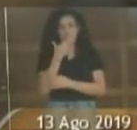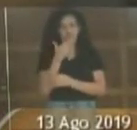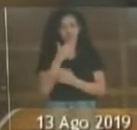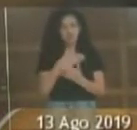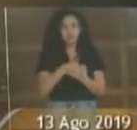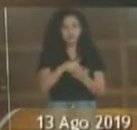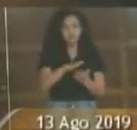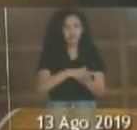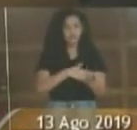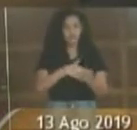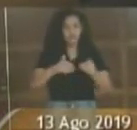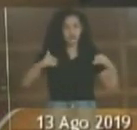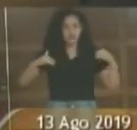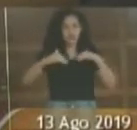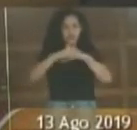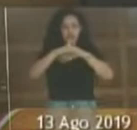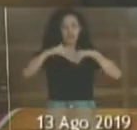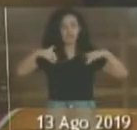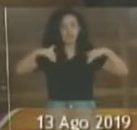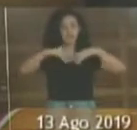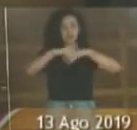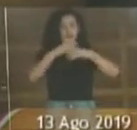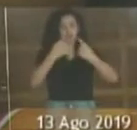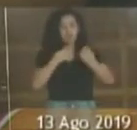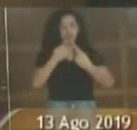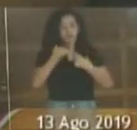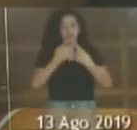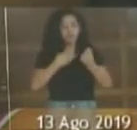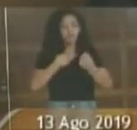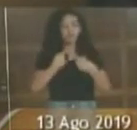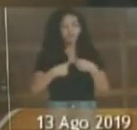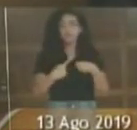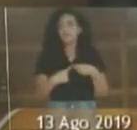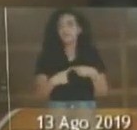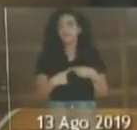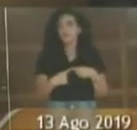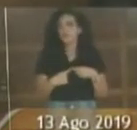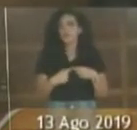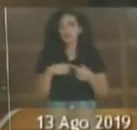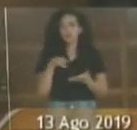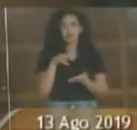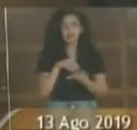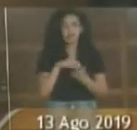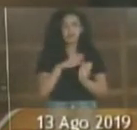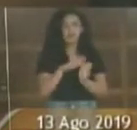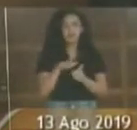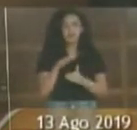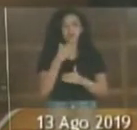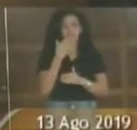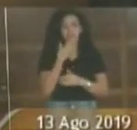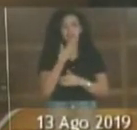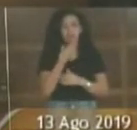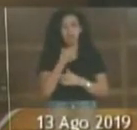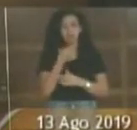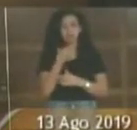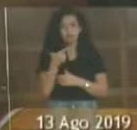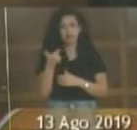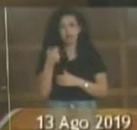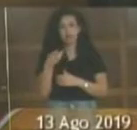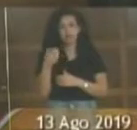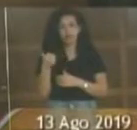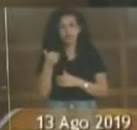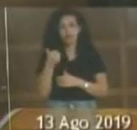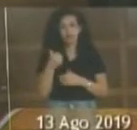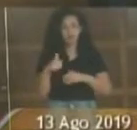na rua Raul Pompeia, na lateral da Casa de Cultura, bairro Centro. Indicação 2231, indicando ao prefeito